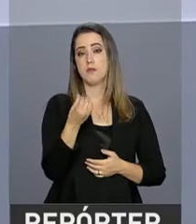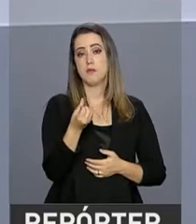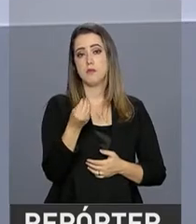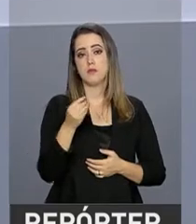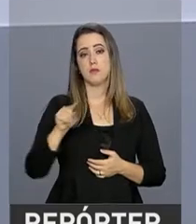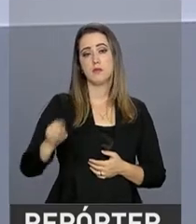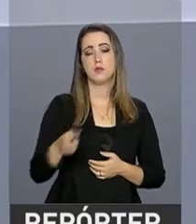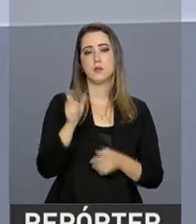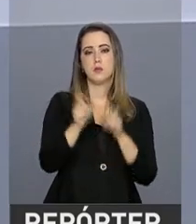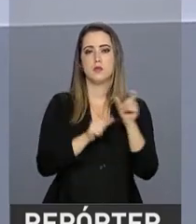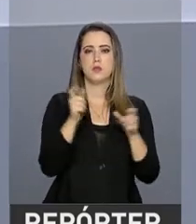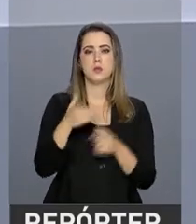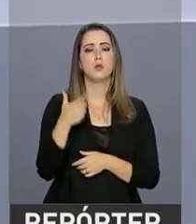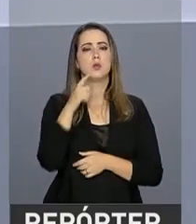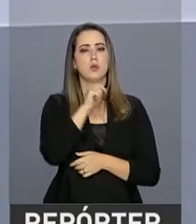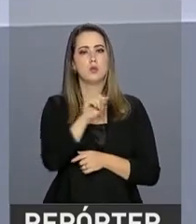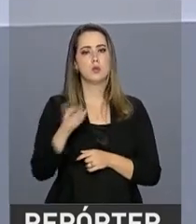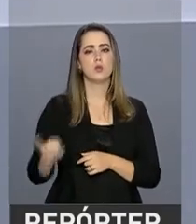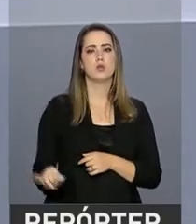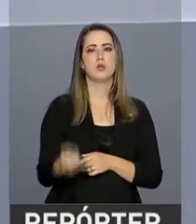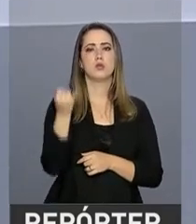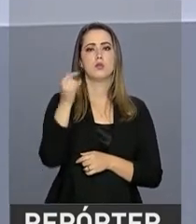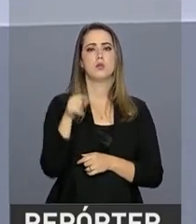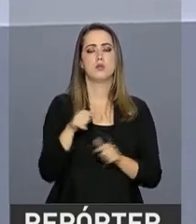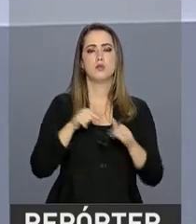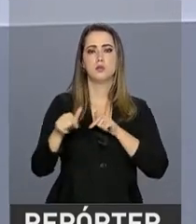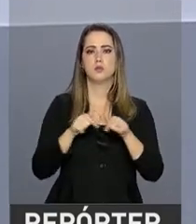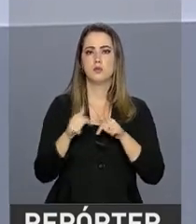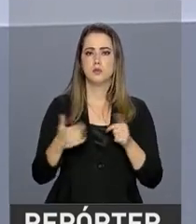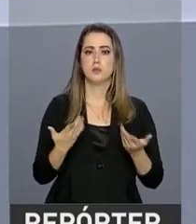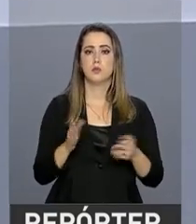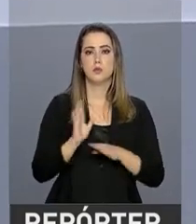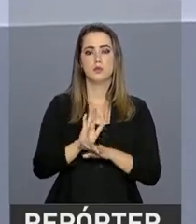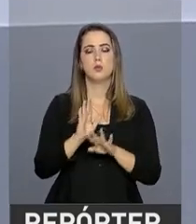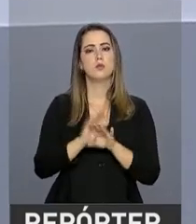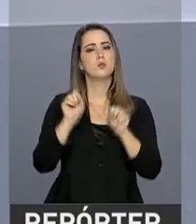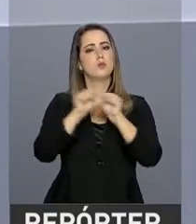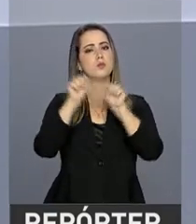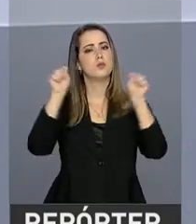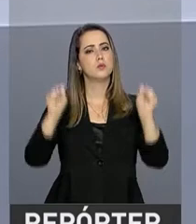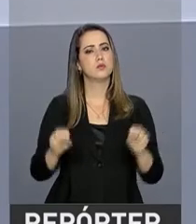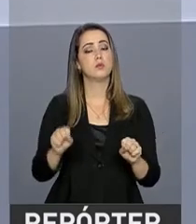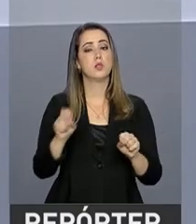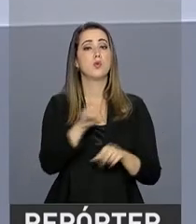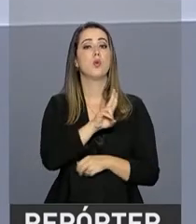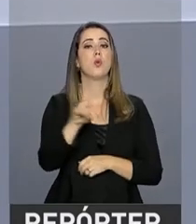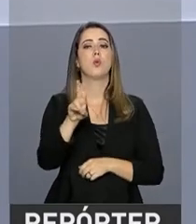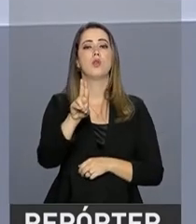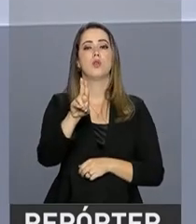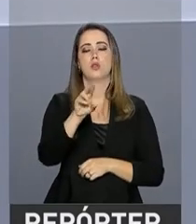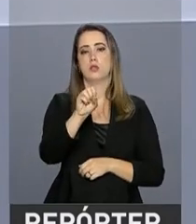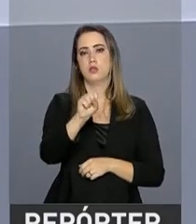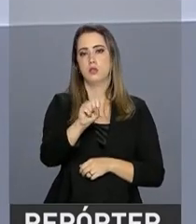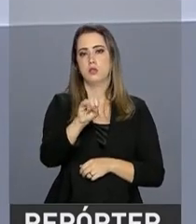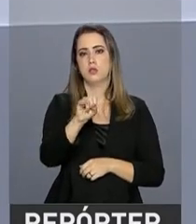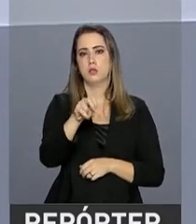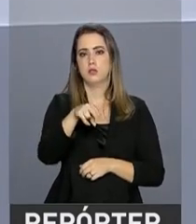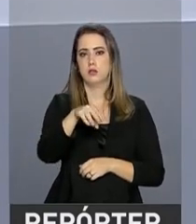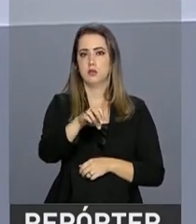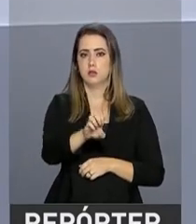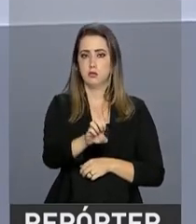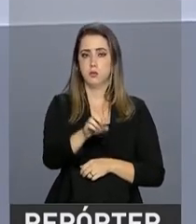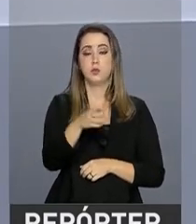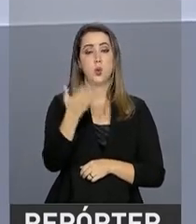600 mil trabalhadores conseguiram uma oportunidade no mercado de trabalho com a ajuda do Sistema Nacional de Emprego, SINE,